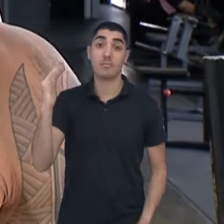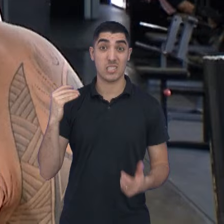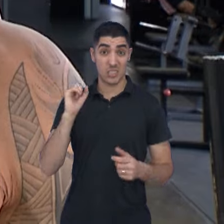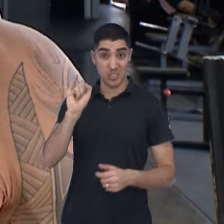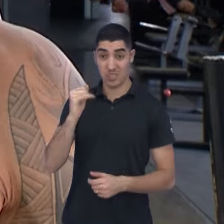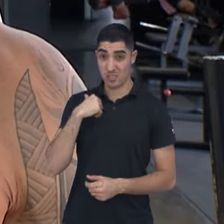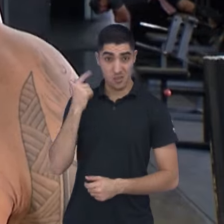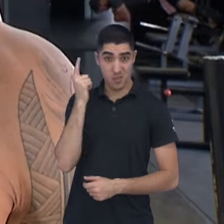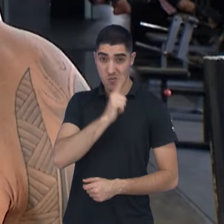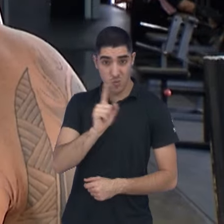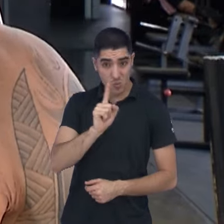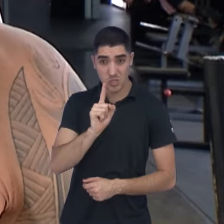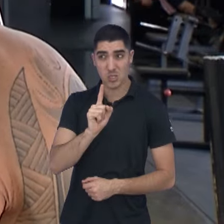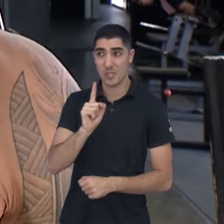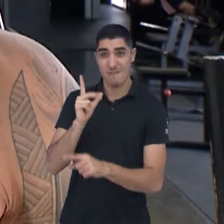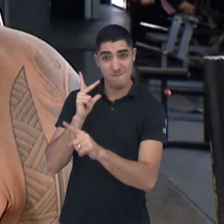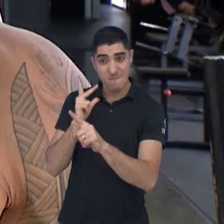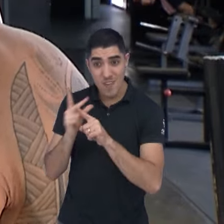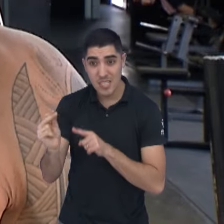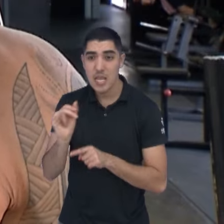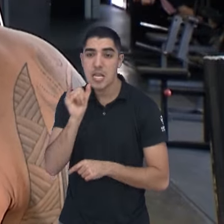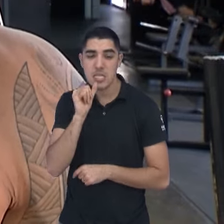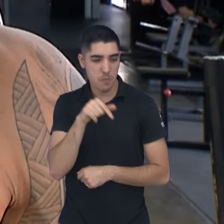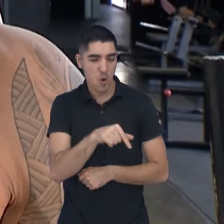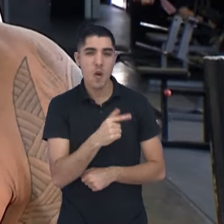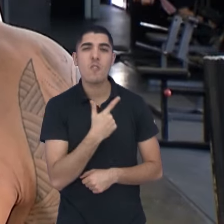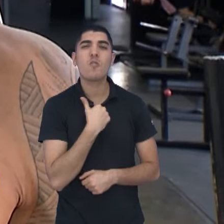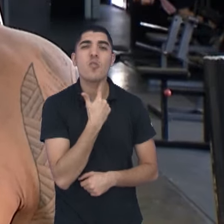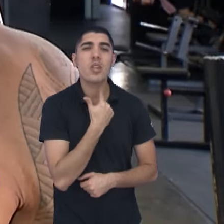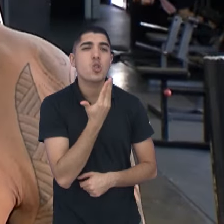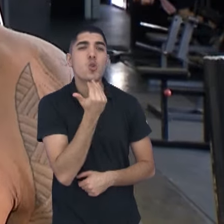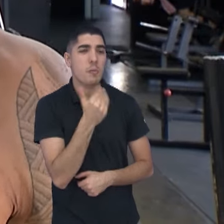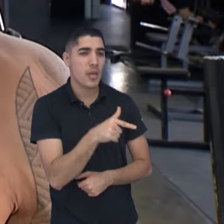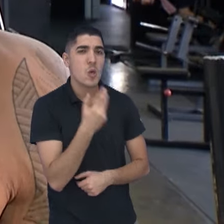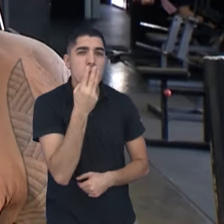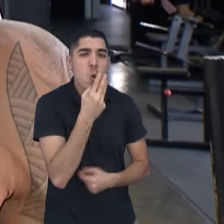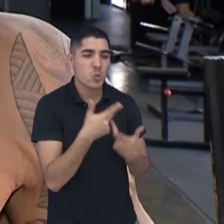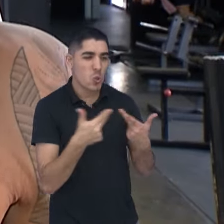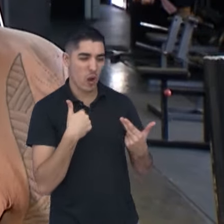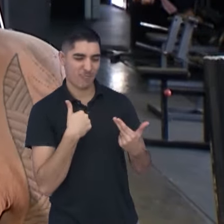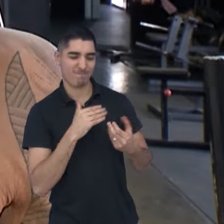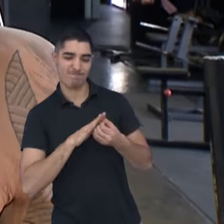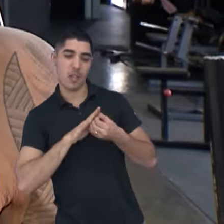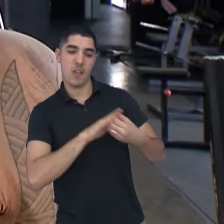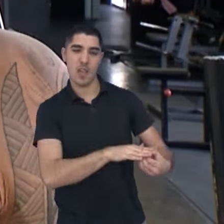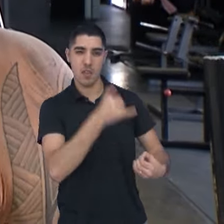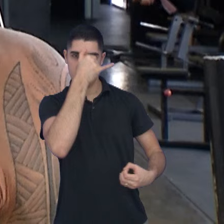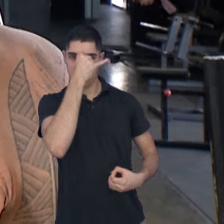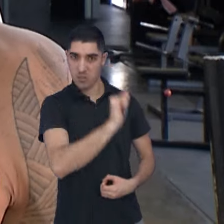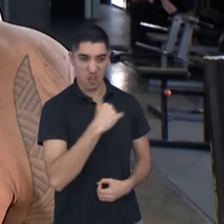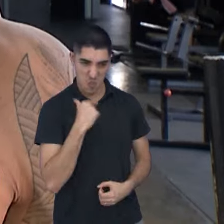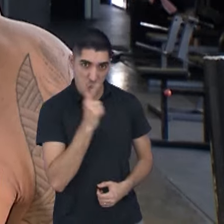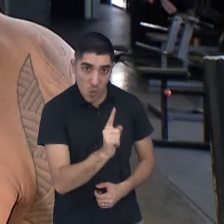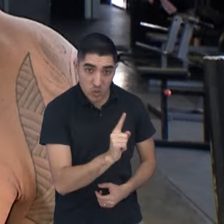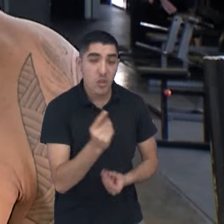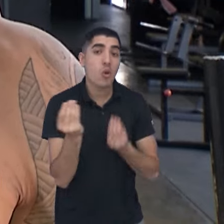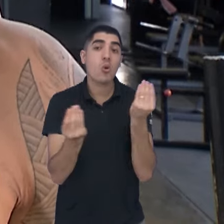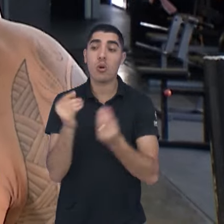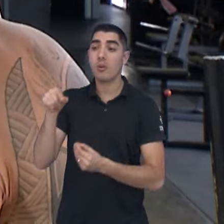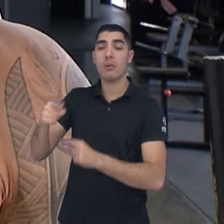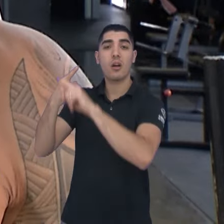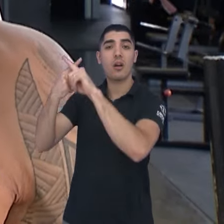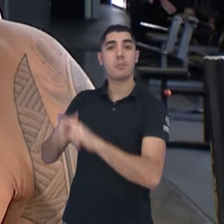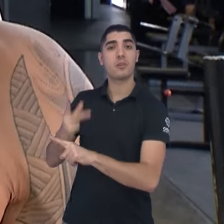vencer de uma vontade, de uma fome, de um doce que eu vou ali comer bem, na hora e vai fugir da dieta, como que eu vou